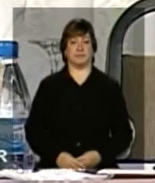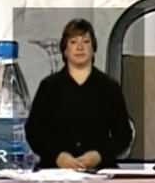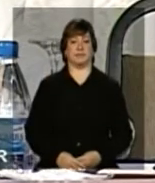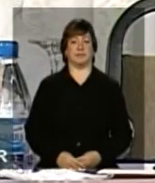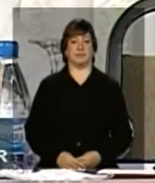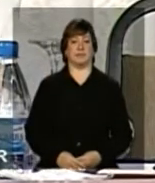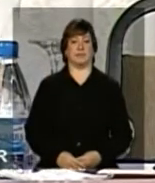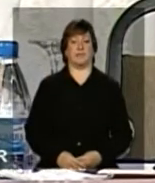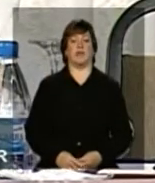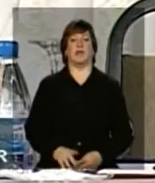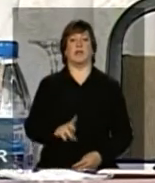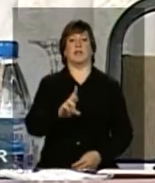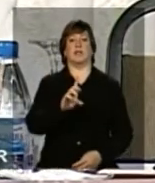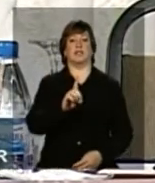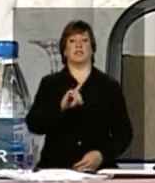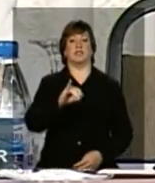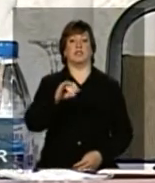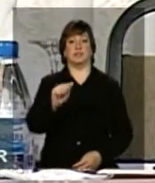No dia